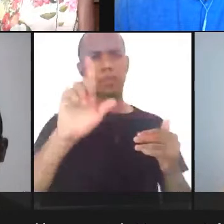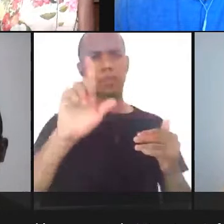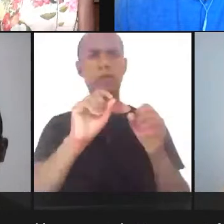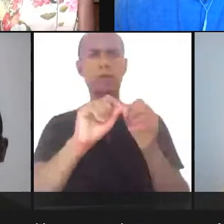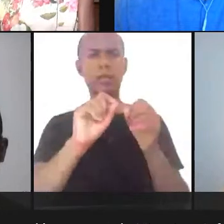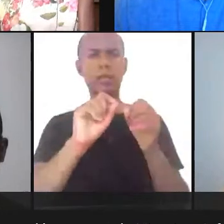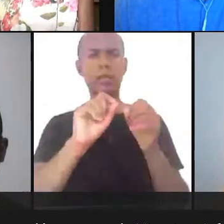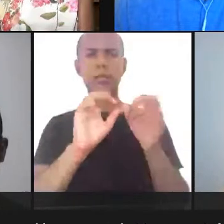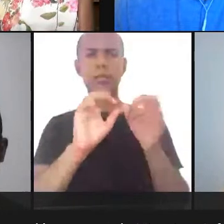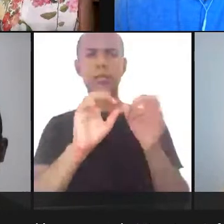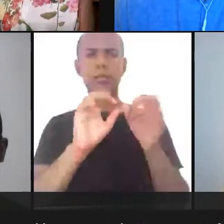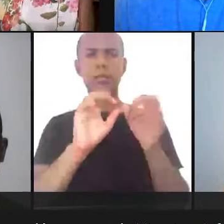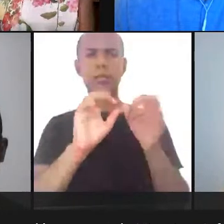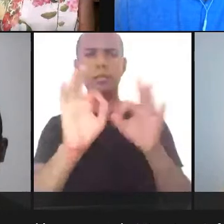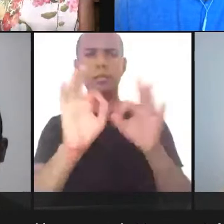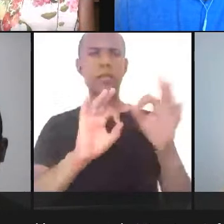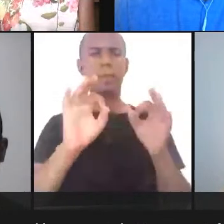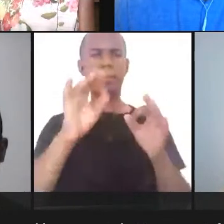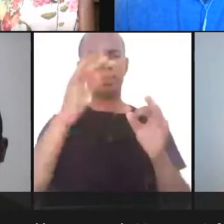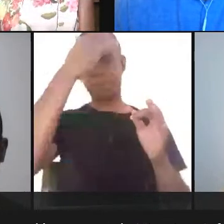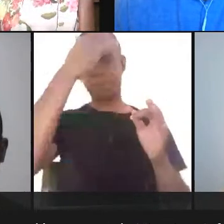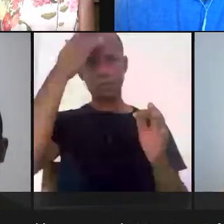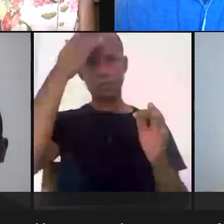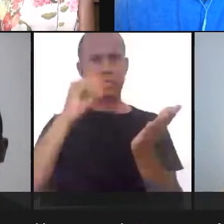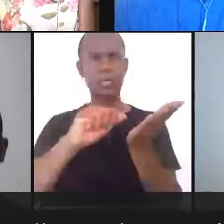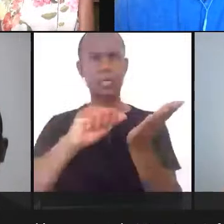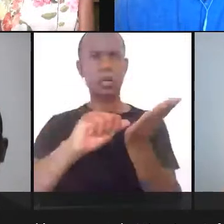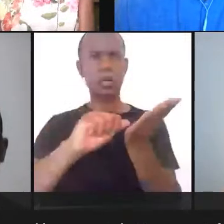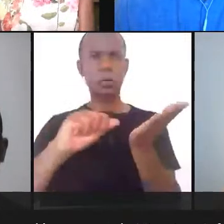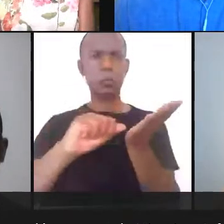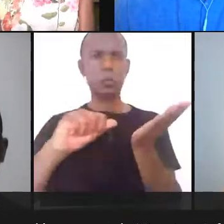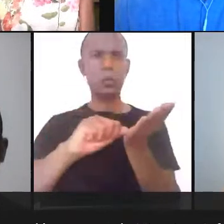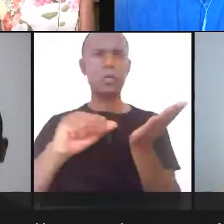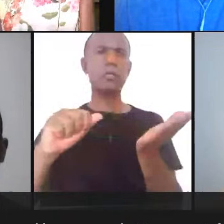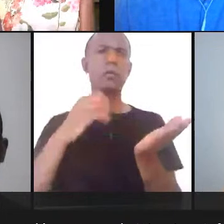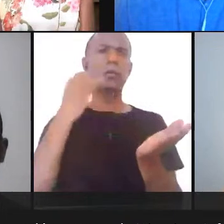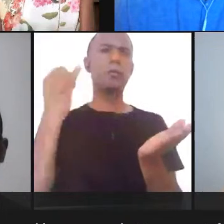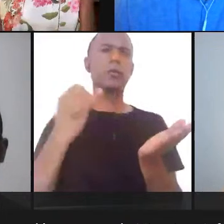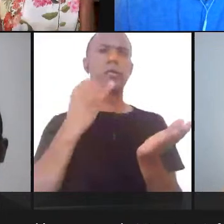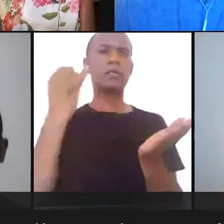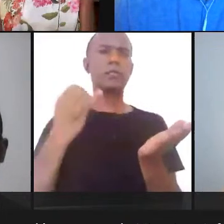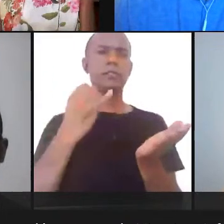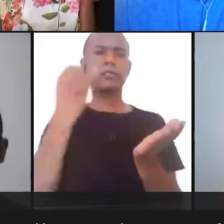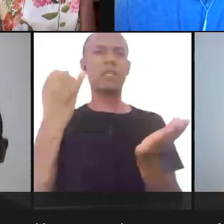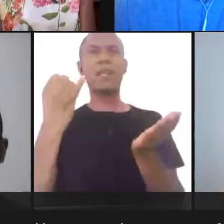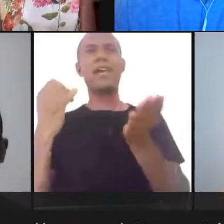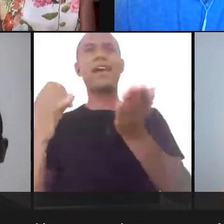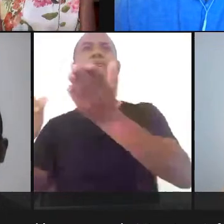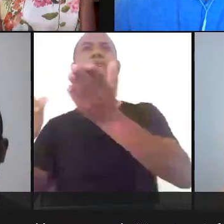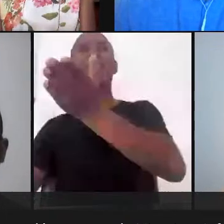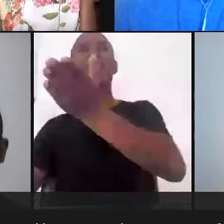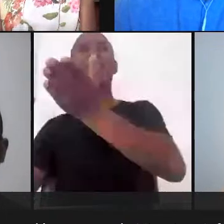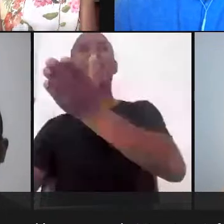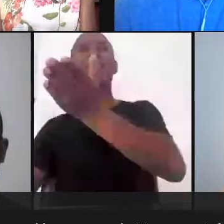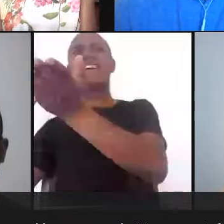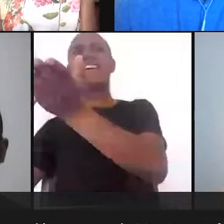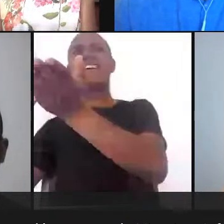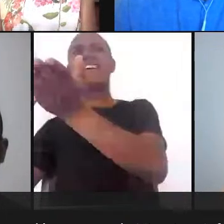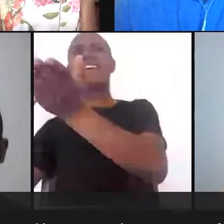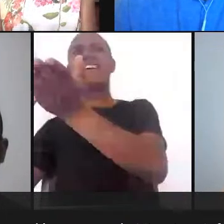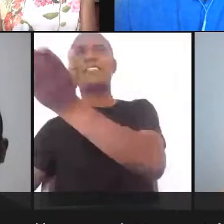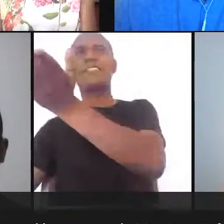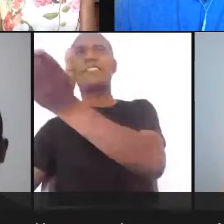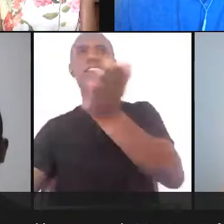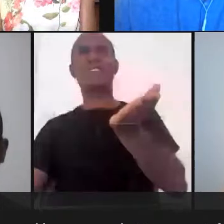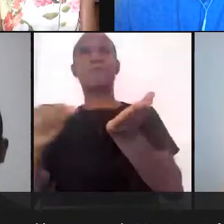engajados em trazer esses textos cá para fora, começamos a perceber que, de fato, é preciso começar a olhar para esse